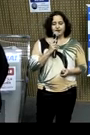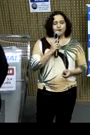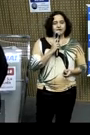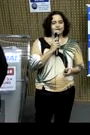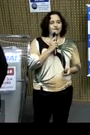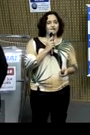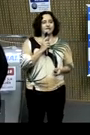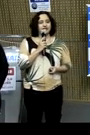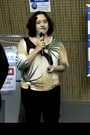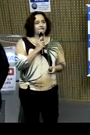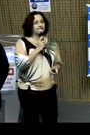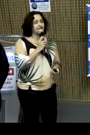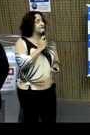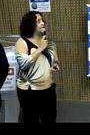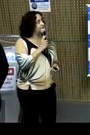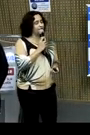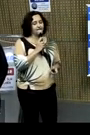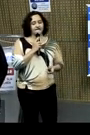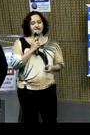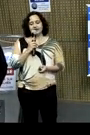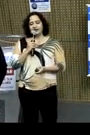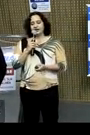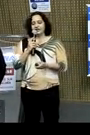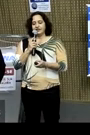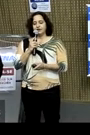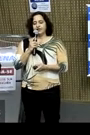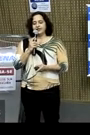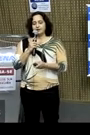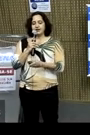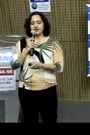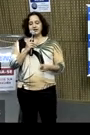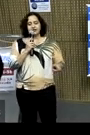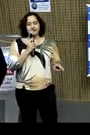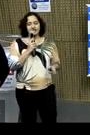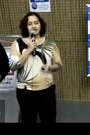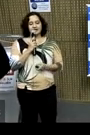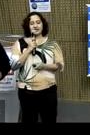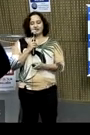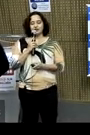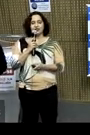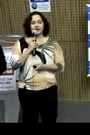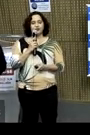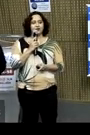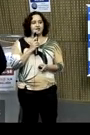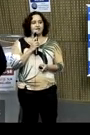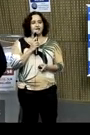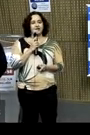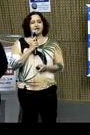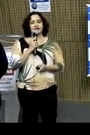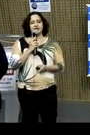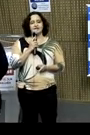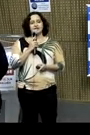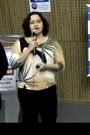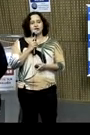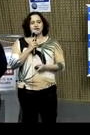Aqui tem algumas fotos, né, como que foi a questão, essa sala aqui é a que nós criamos